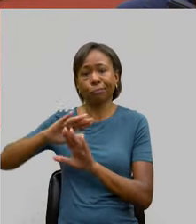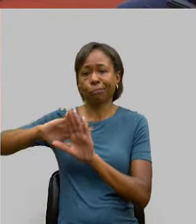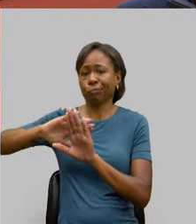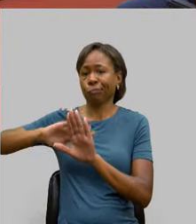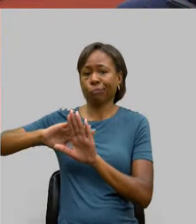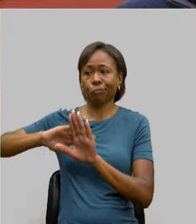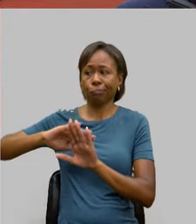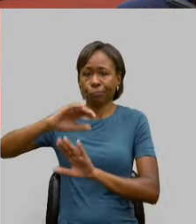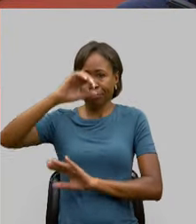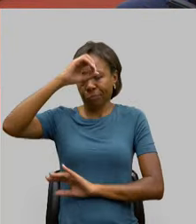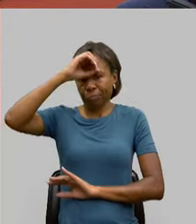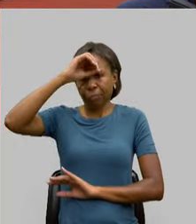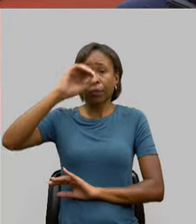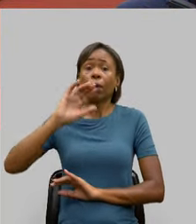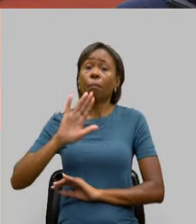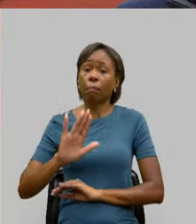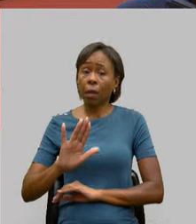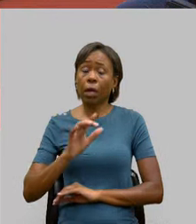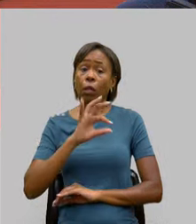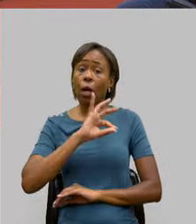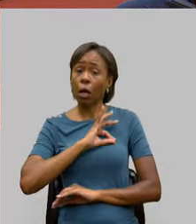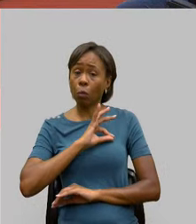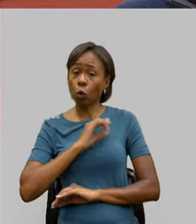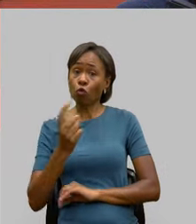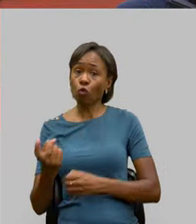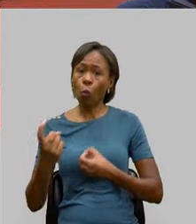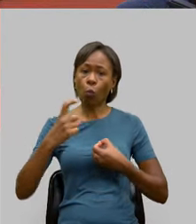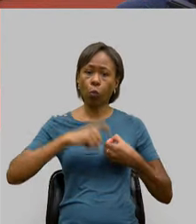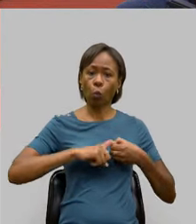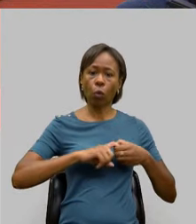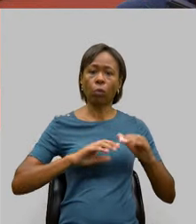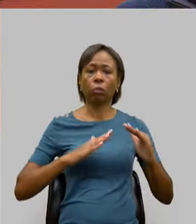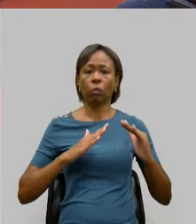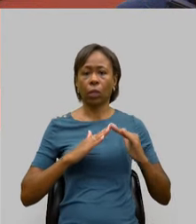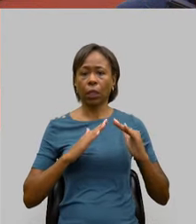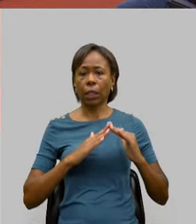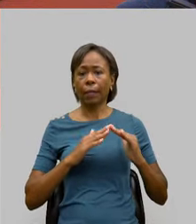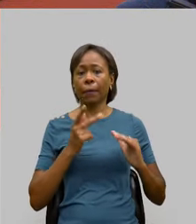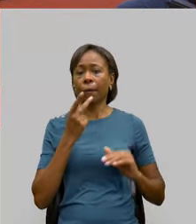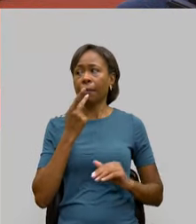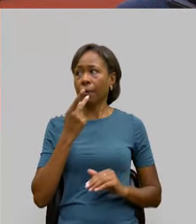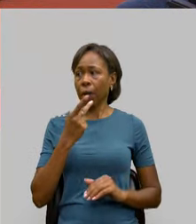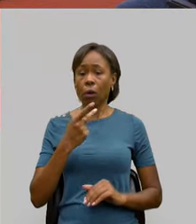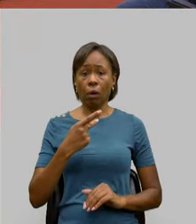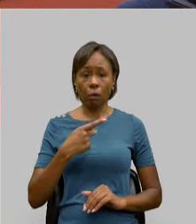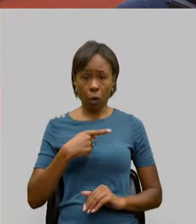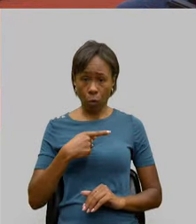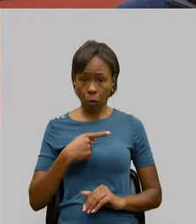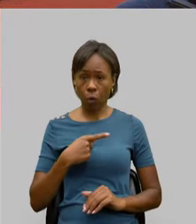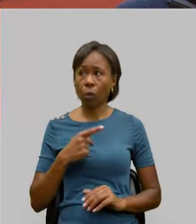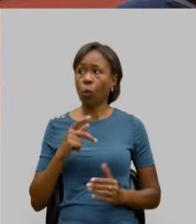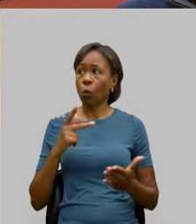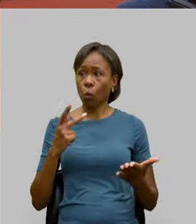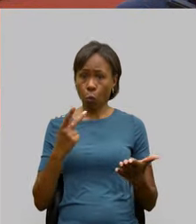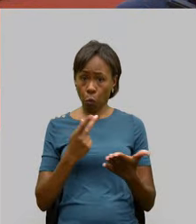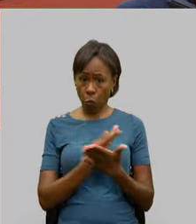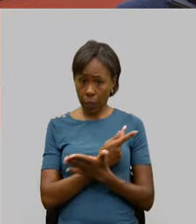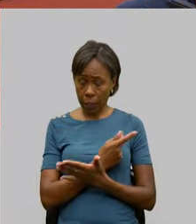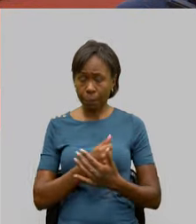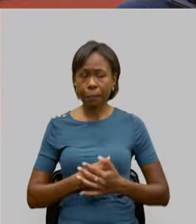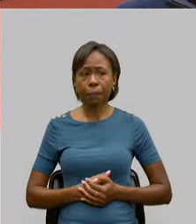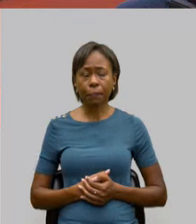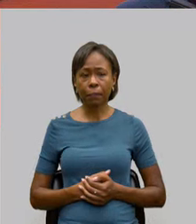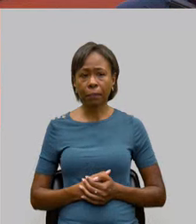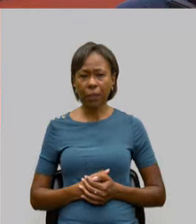sei eu sei que o delegado Voltou na minha casa ele falou para mim assim olha o seguinte na na primeira vez que ele